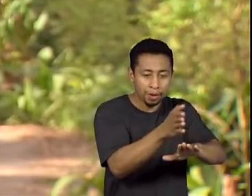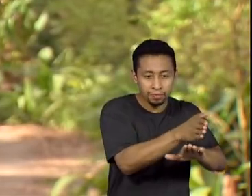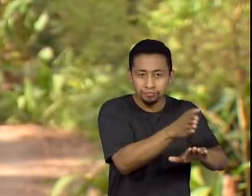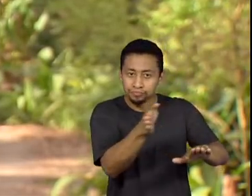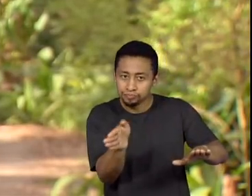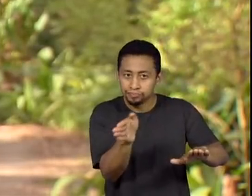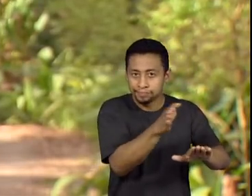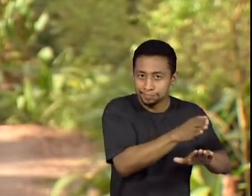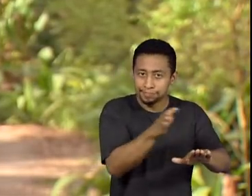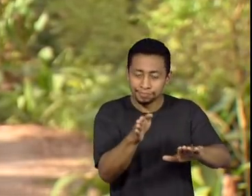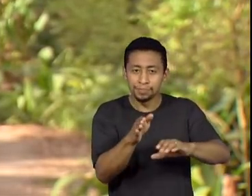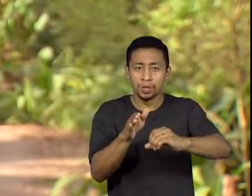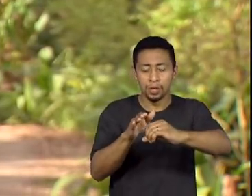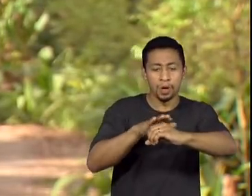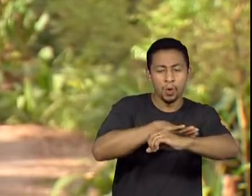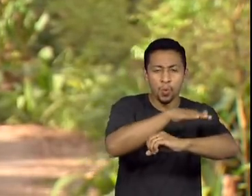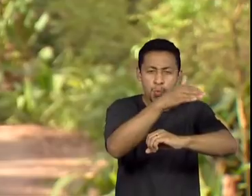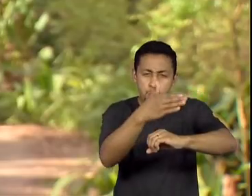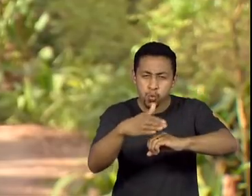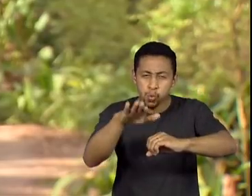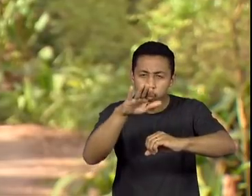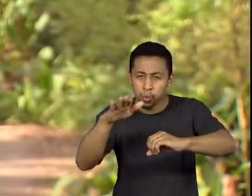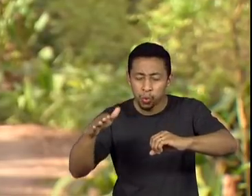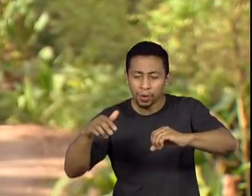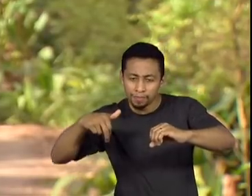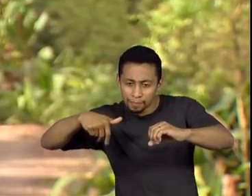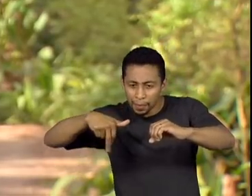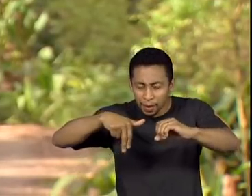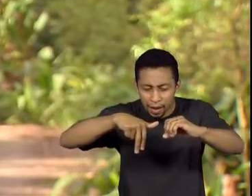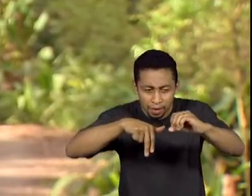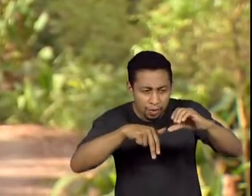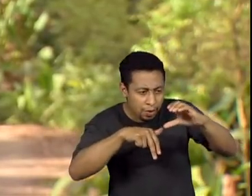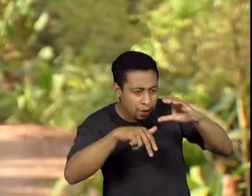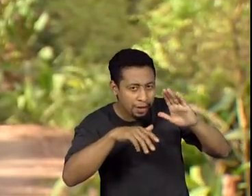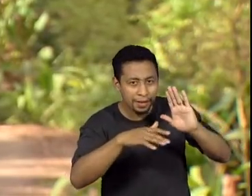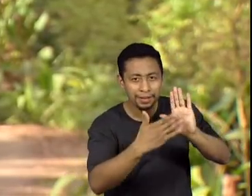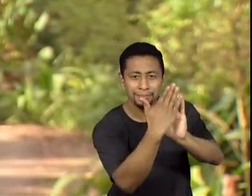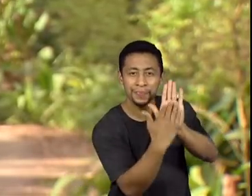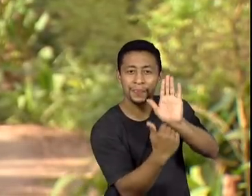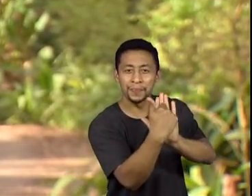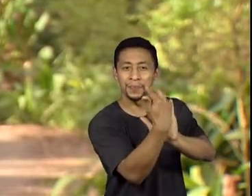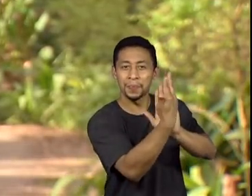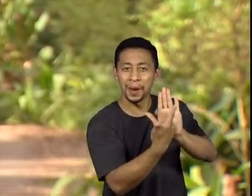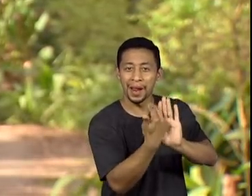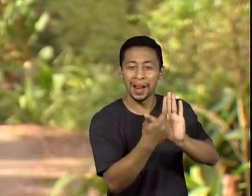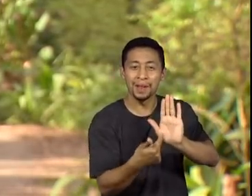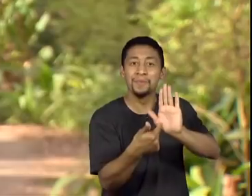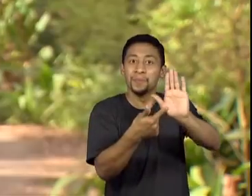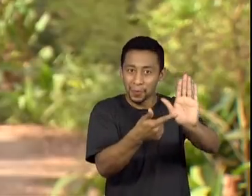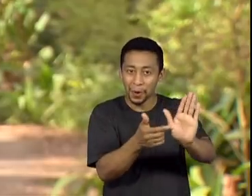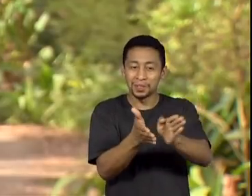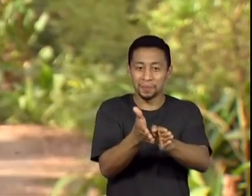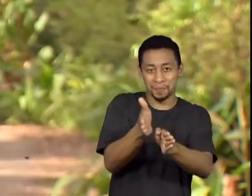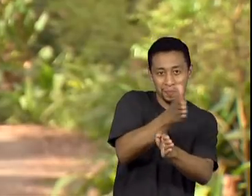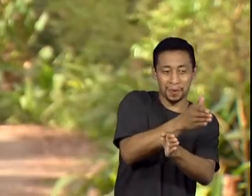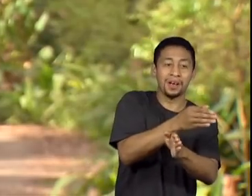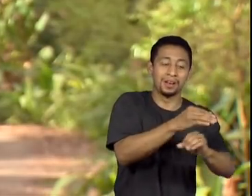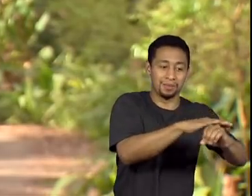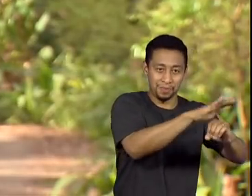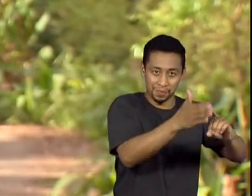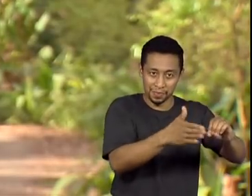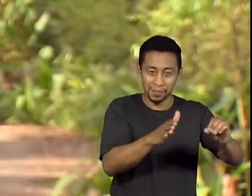de pinturas milenares no corredor ecológico entre o Parque da Serra das Confusões e o da Serra da